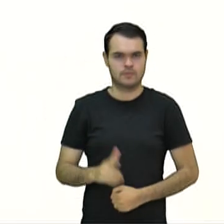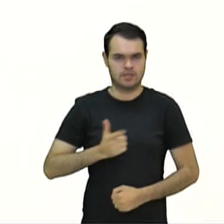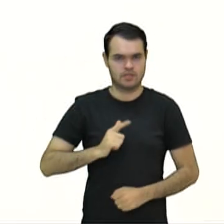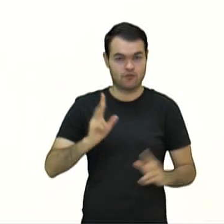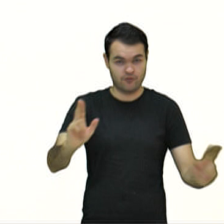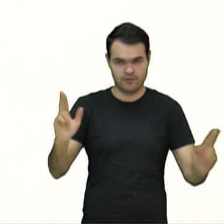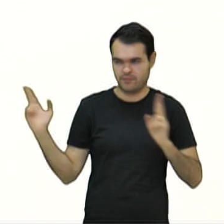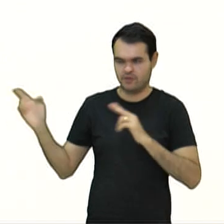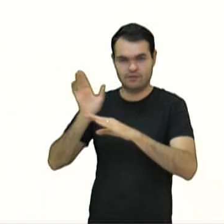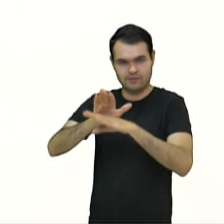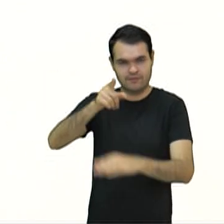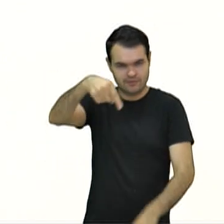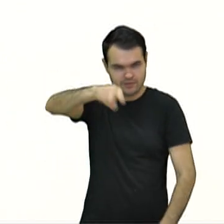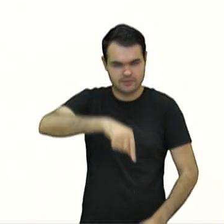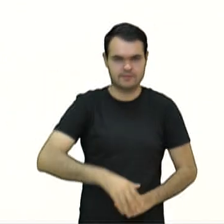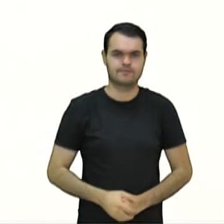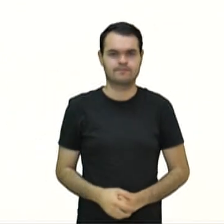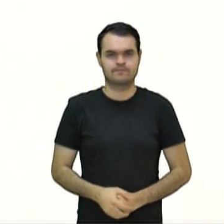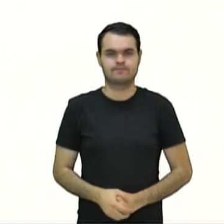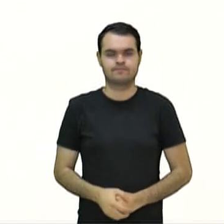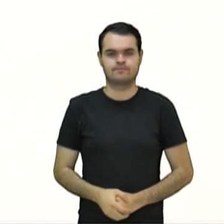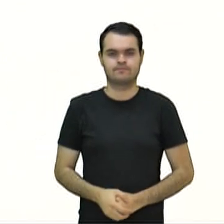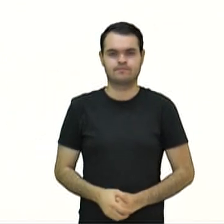vai ajudar vocês. In